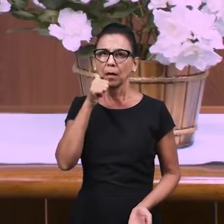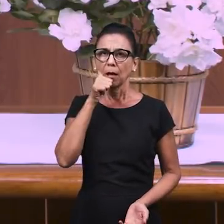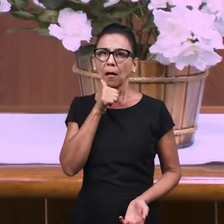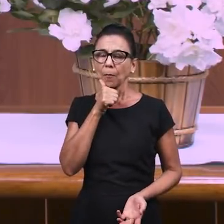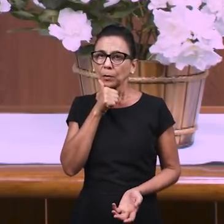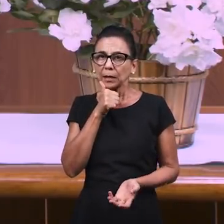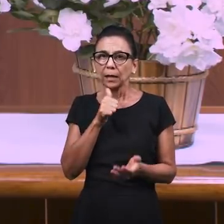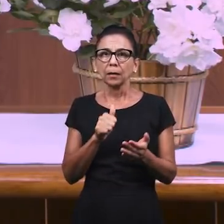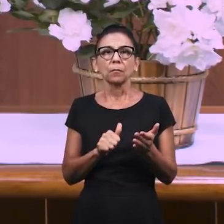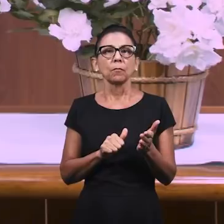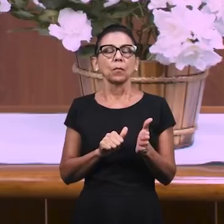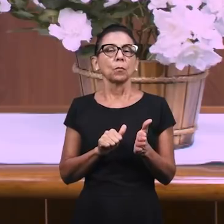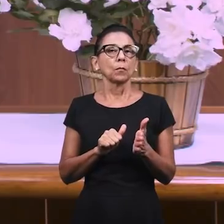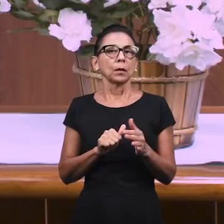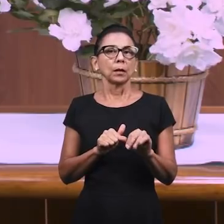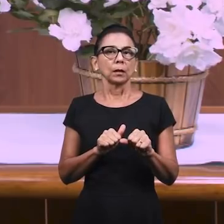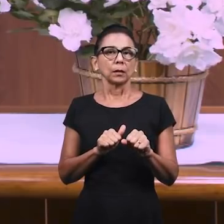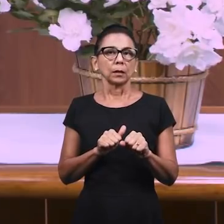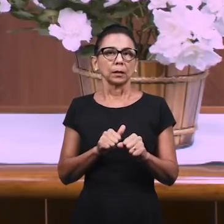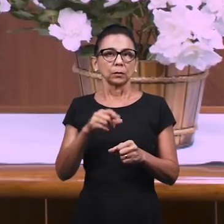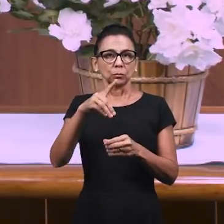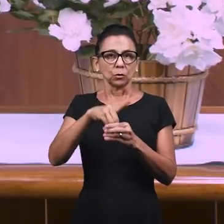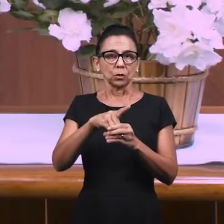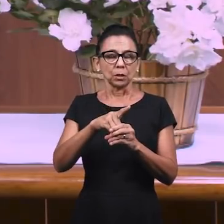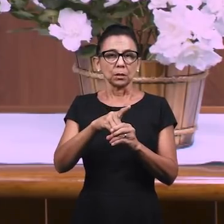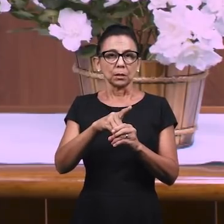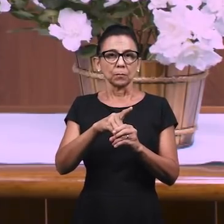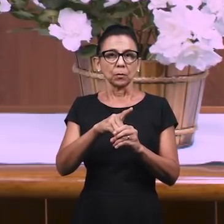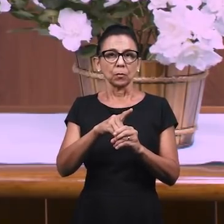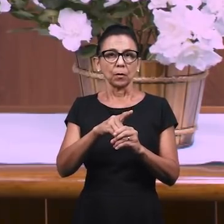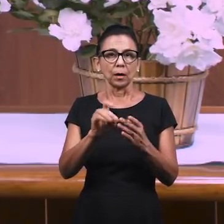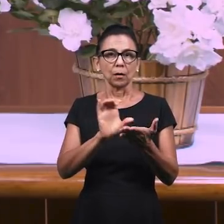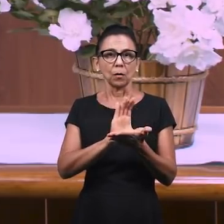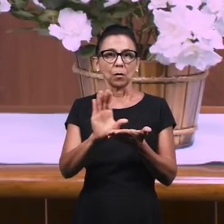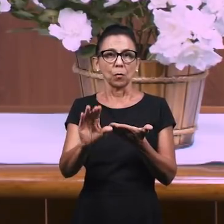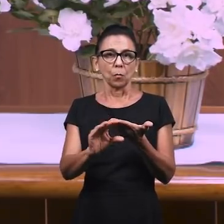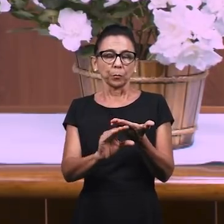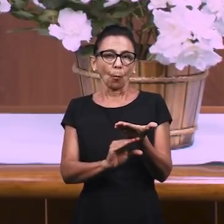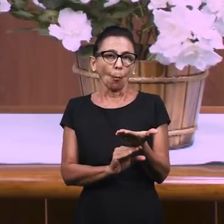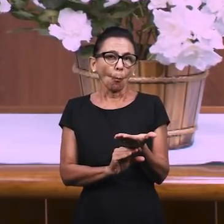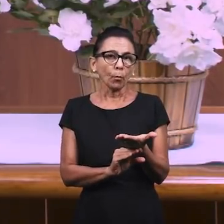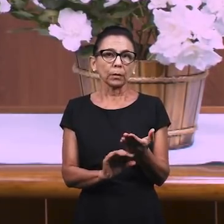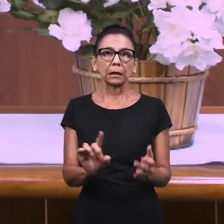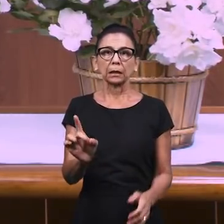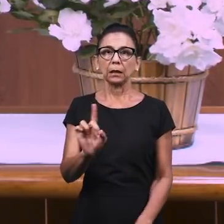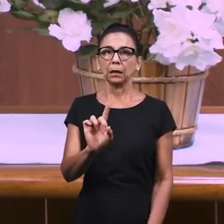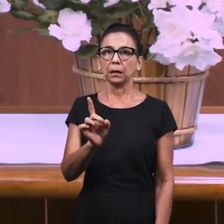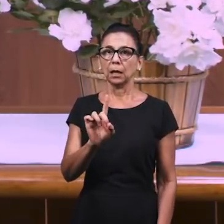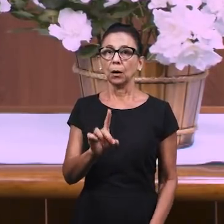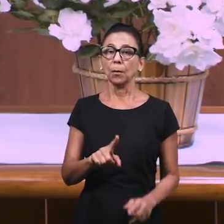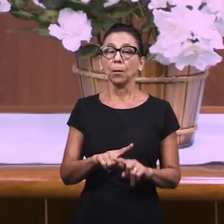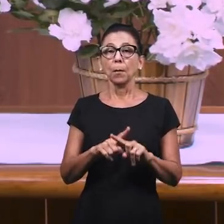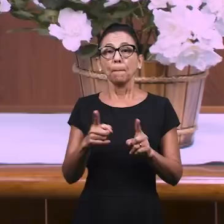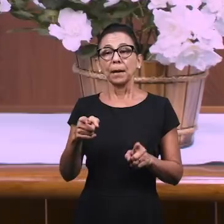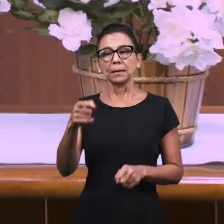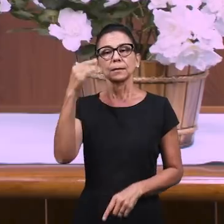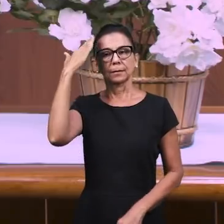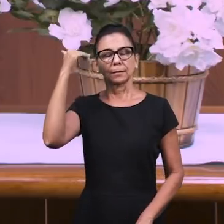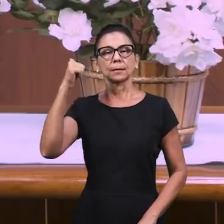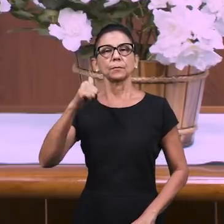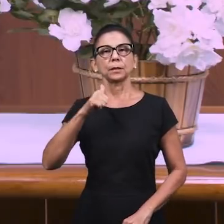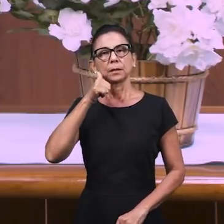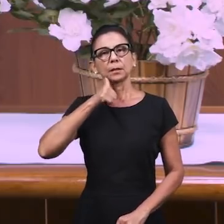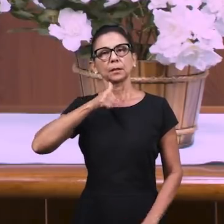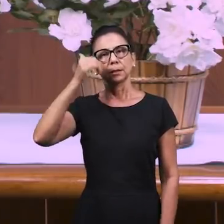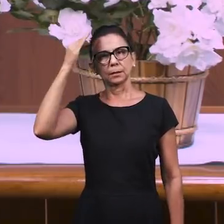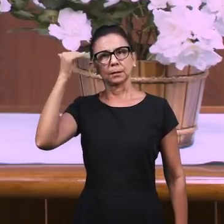sabia. E também teve um juízo. Então é um momento tenso, como eu estava dizendo. Quem vai tirar ali? Como é que